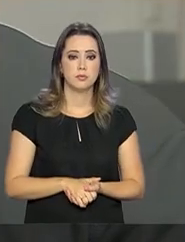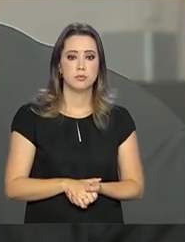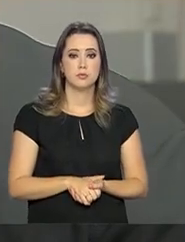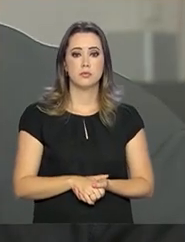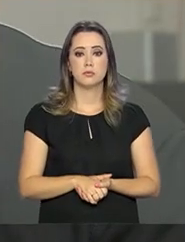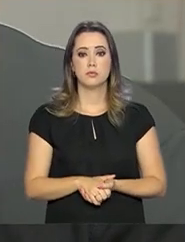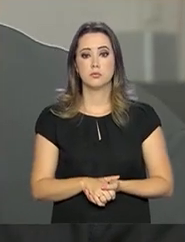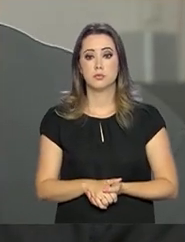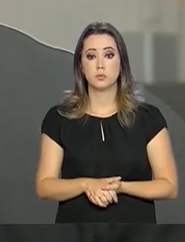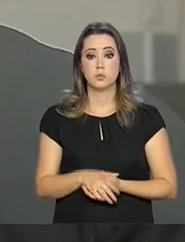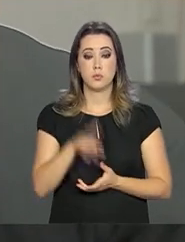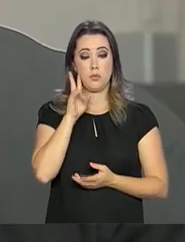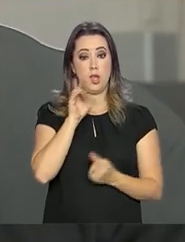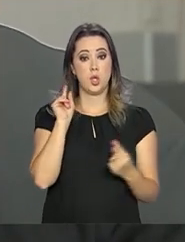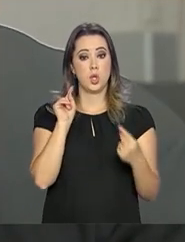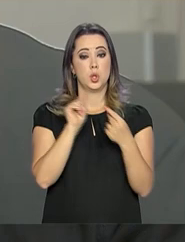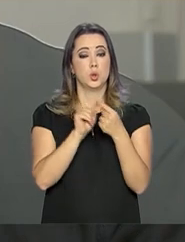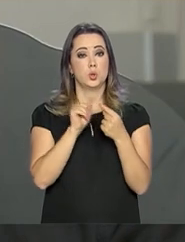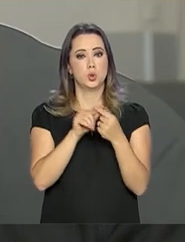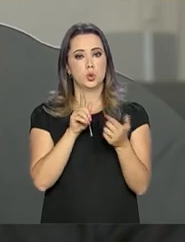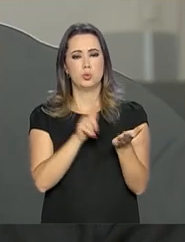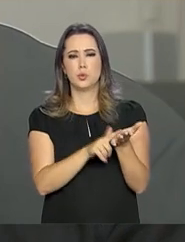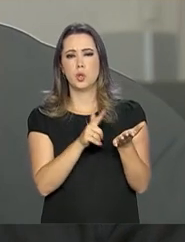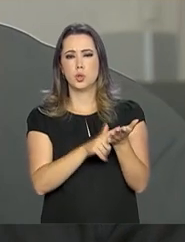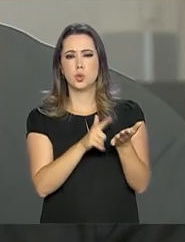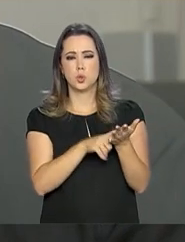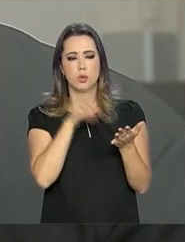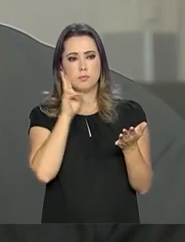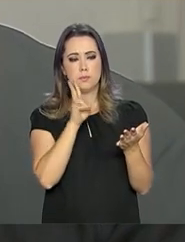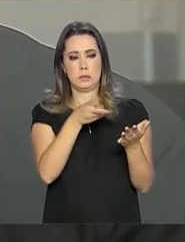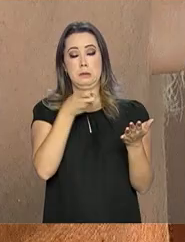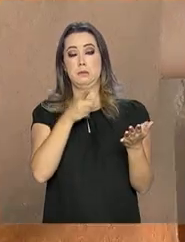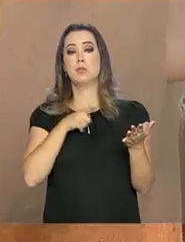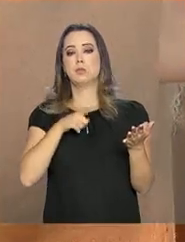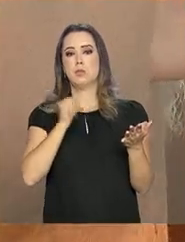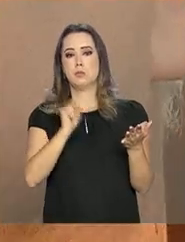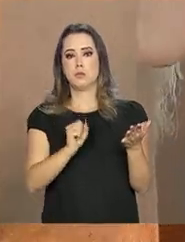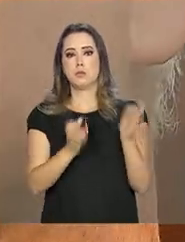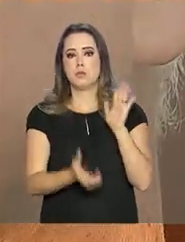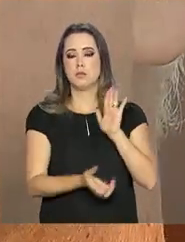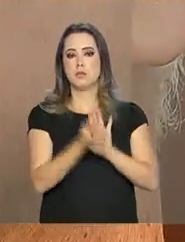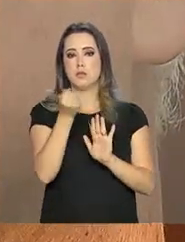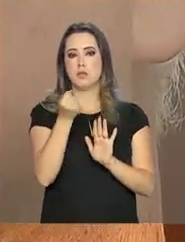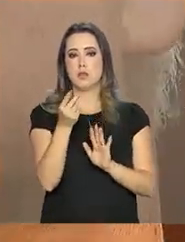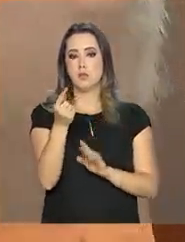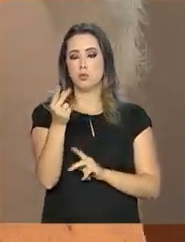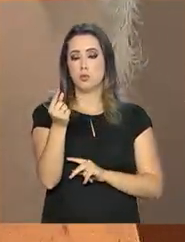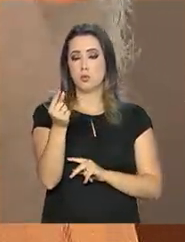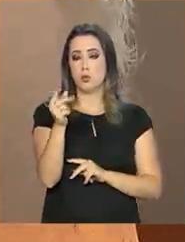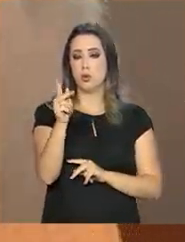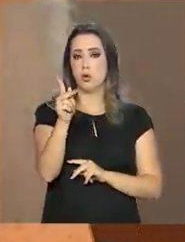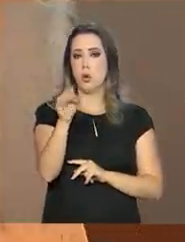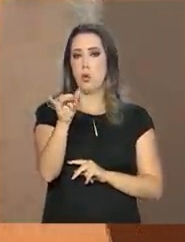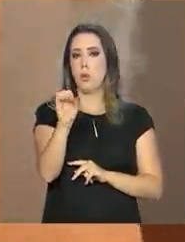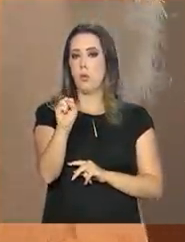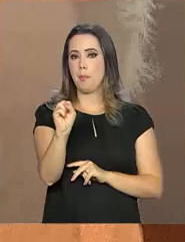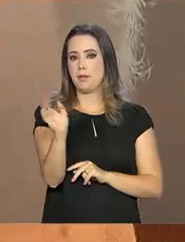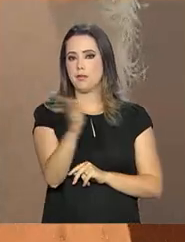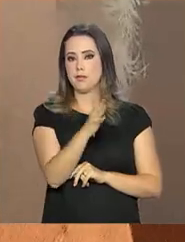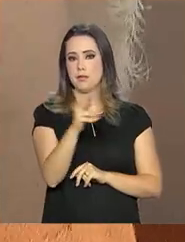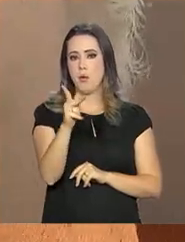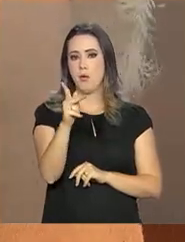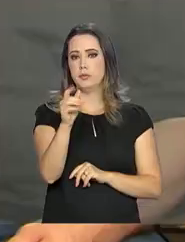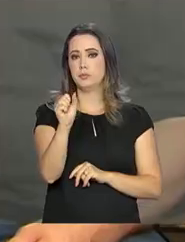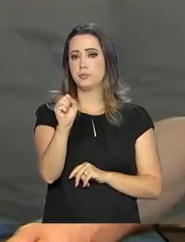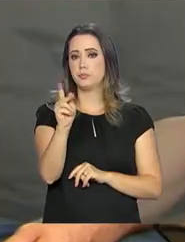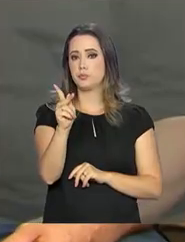de olho no jornal carlos henrique descobriu que está no grupo dos cotistas do fundo pis pasep que agora podem ter acesso ao benefício